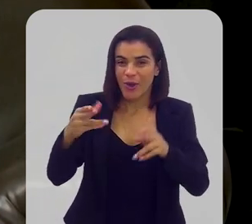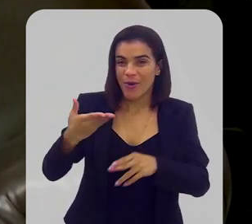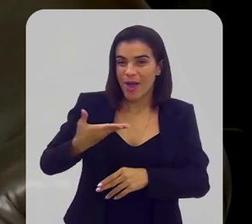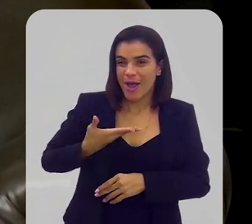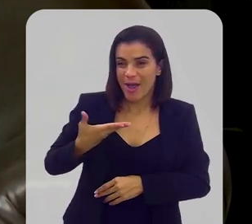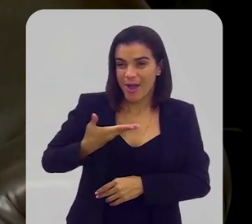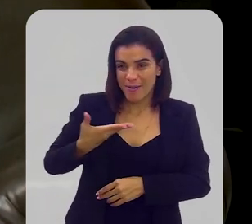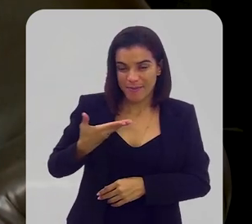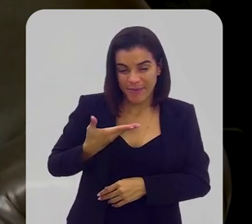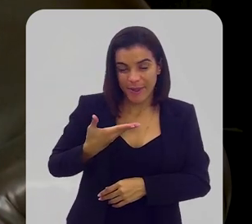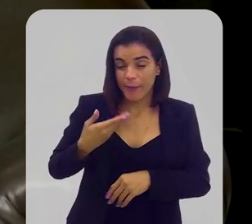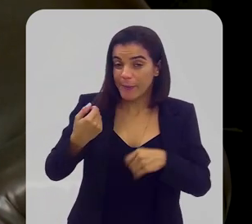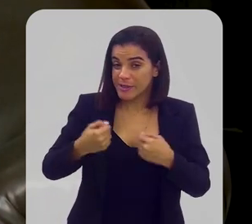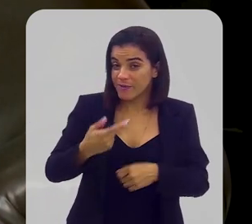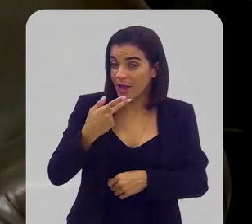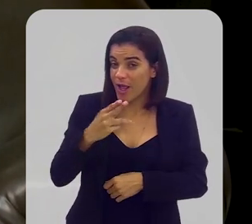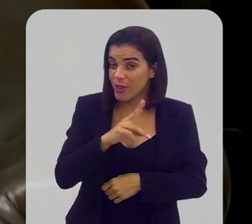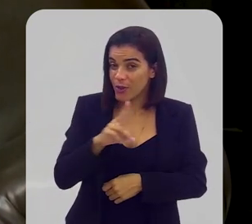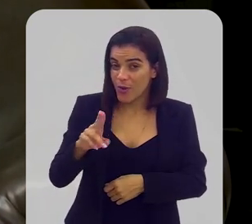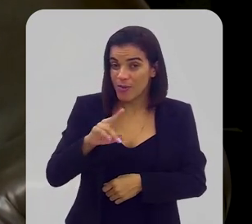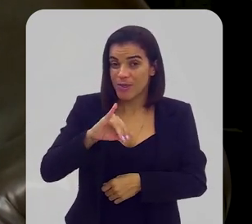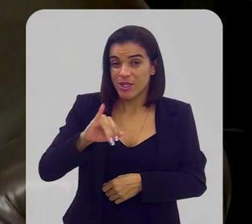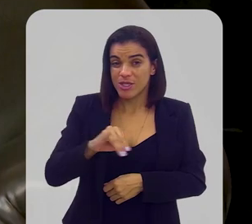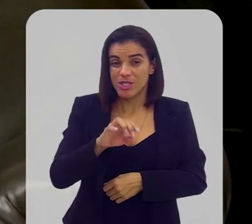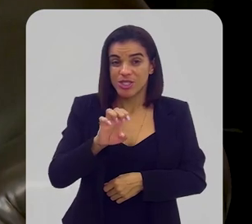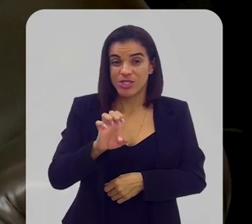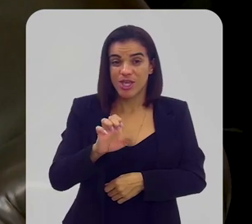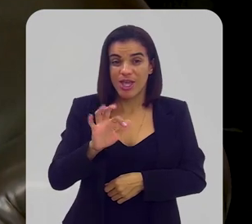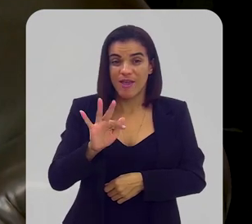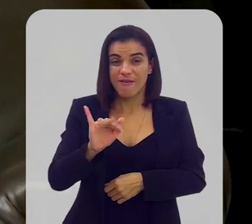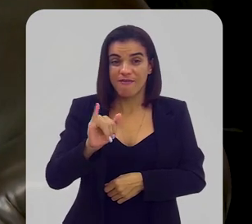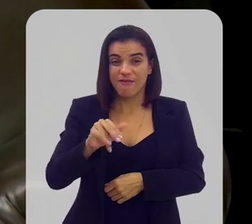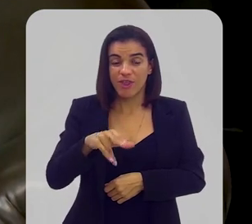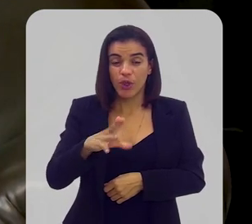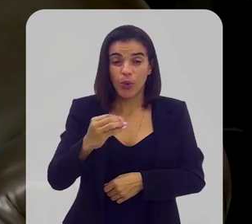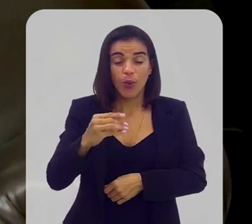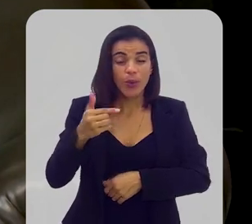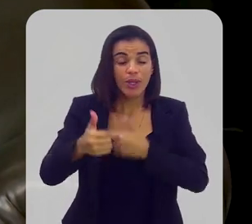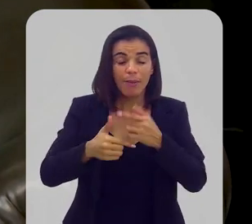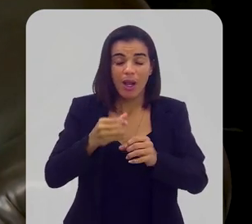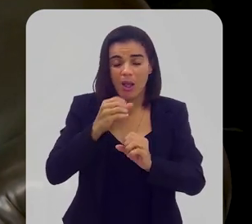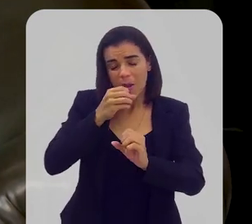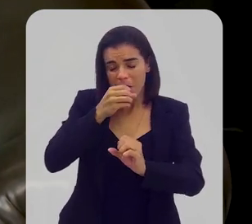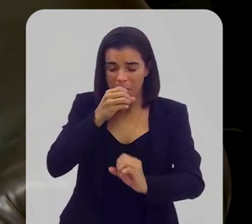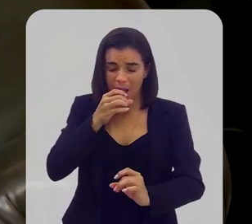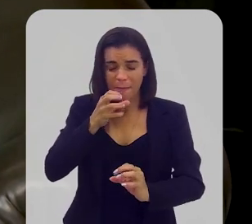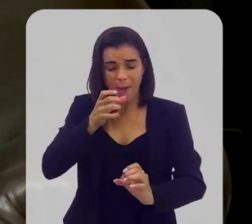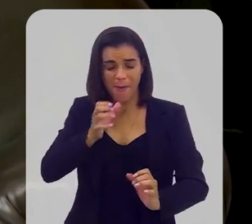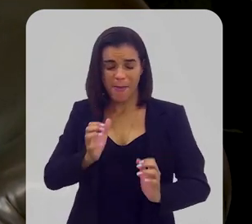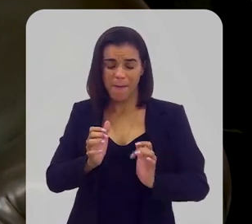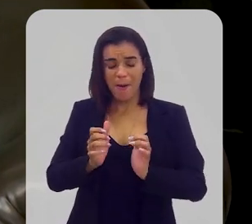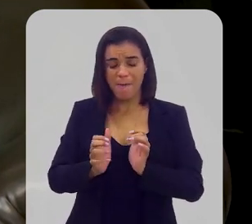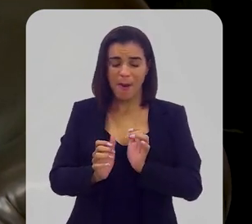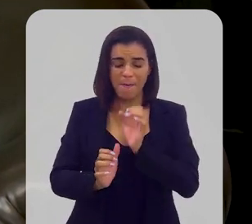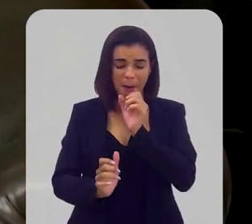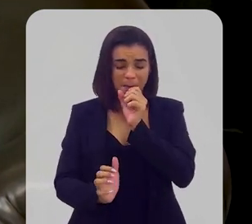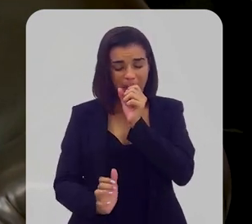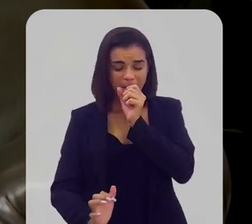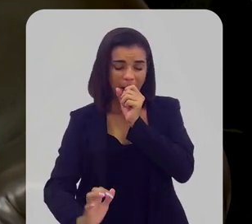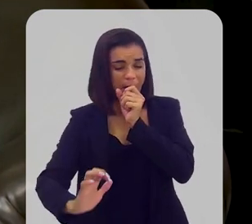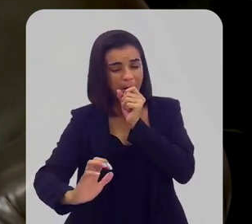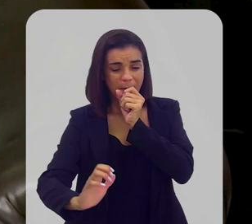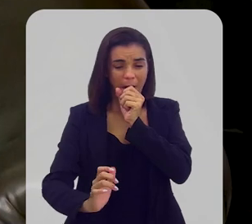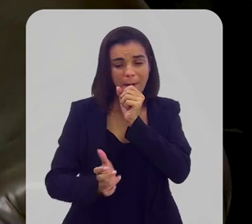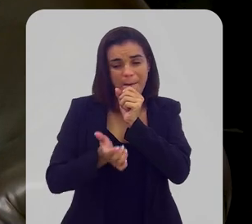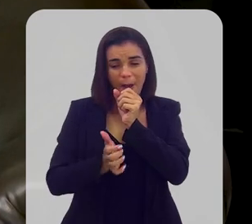nosso amiguinho lá, que eu não posso deixar de citar. O nome dele é Jefinho, é o maior saxofonista que nós temos no Brasil. Ele ainda vai vir